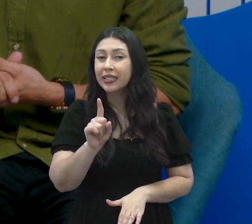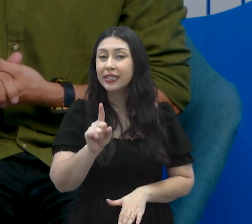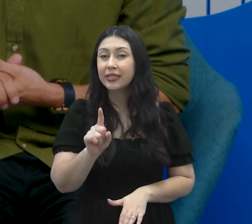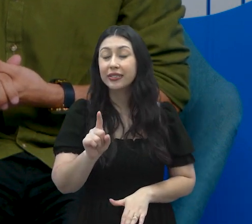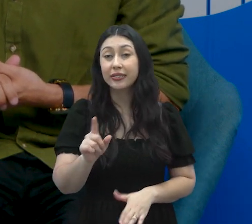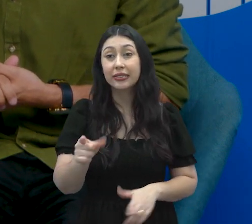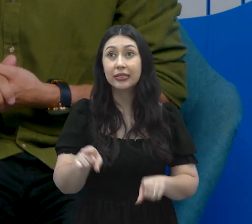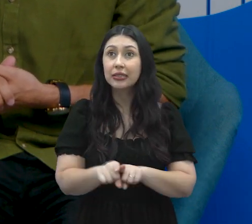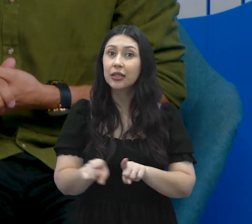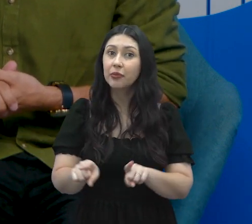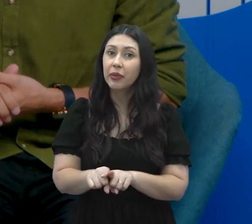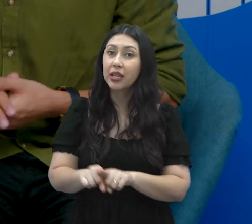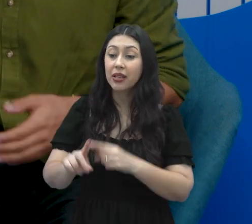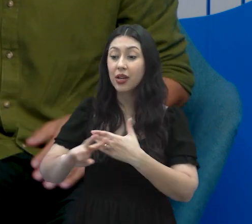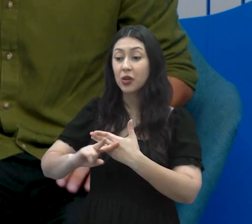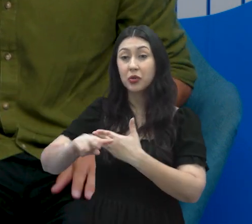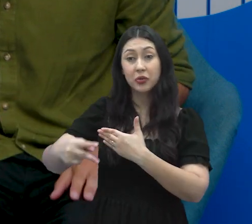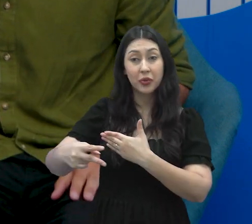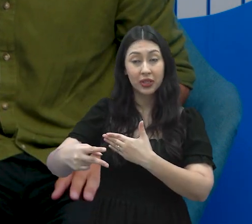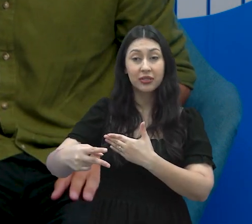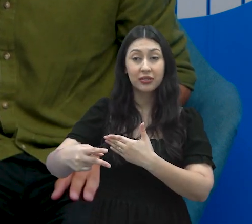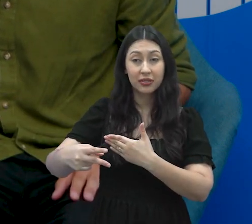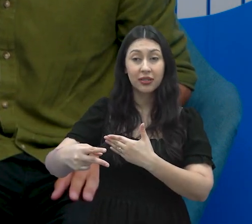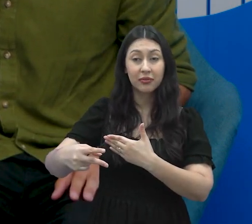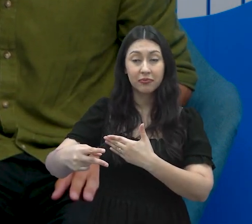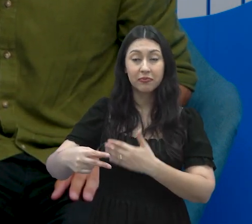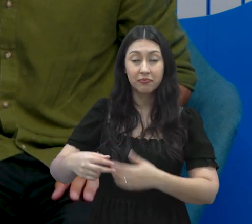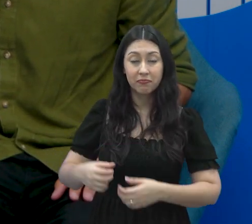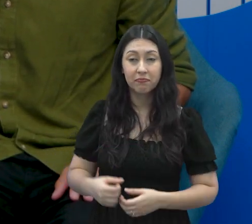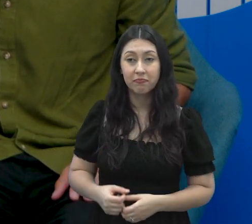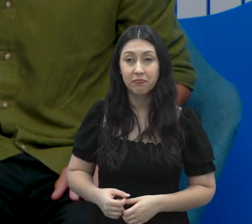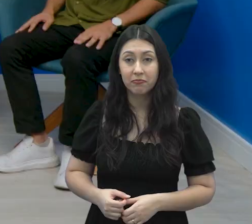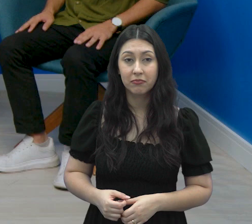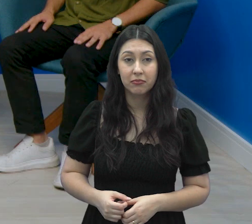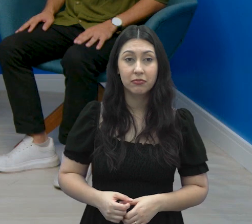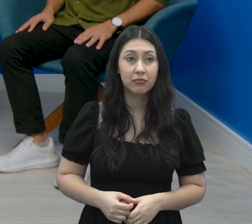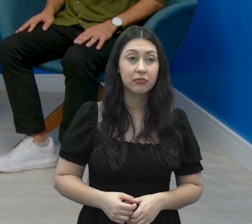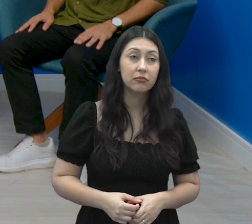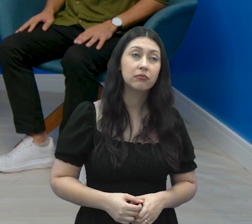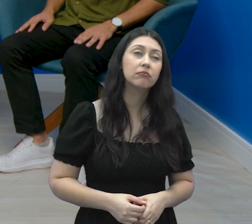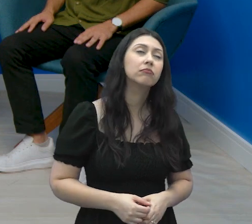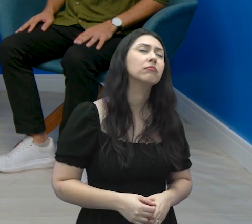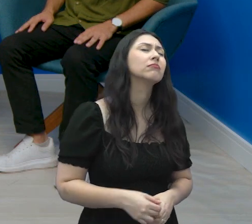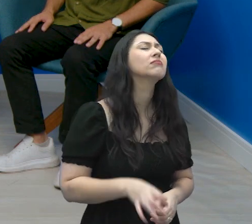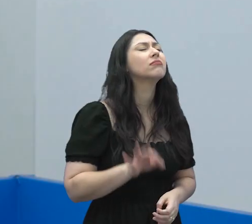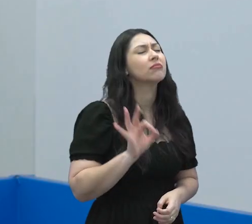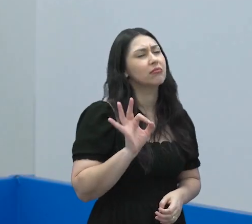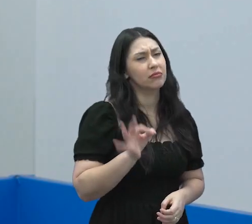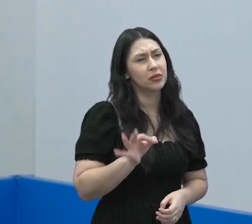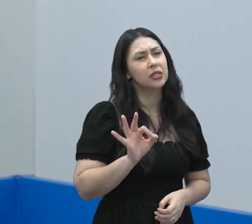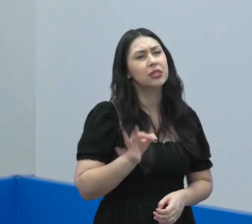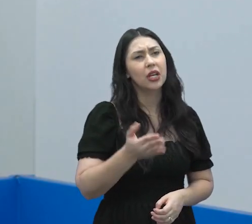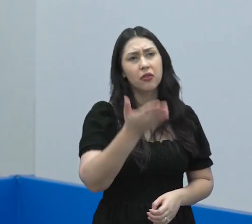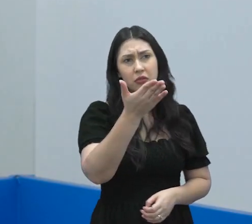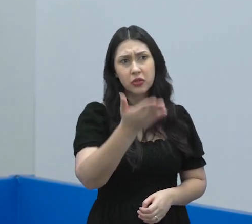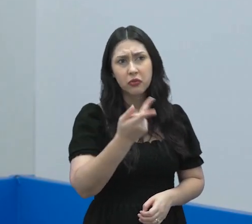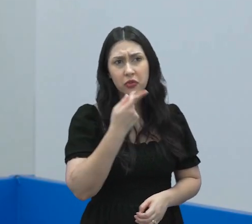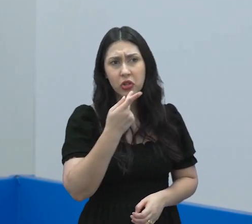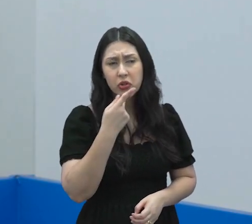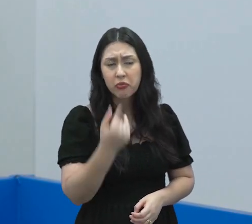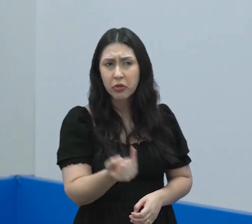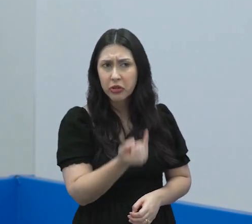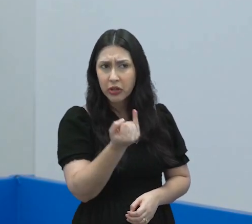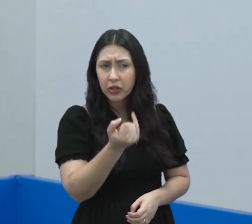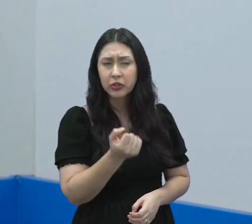momento, no segundo, na questão das consequências do consumo, não tem? com certeza, você falou uma coisa